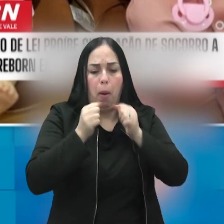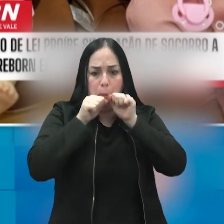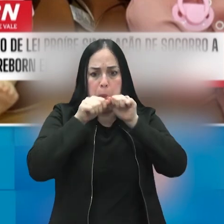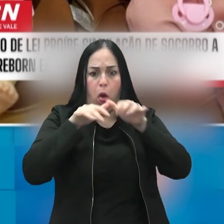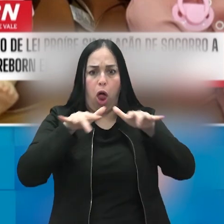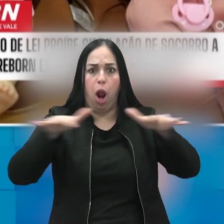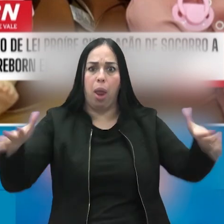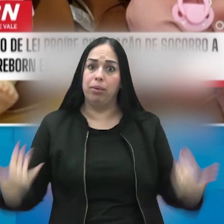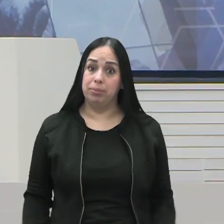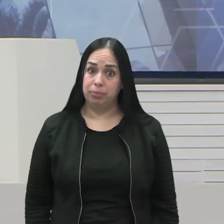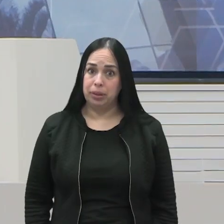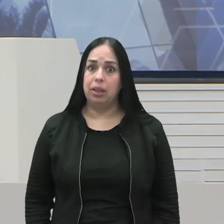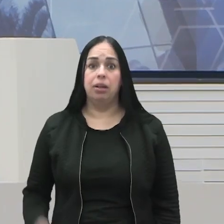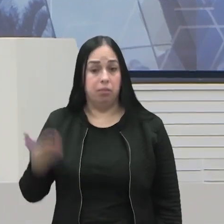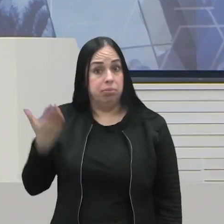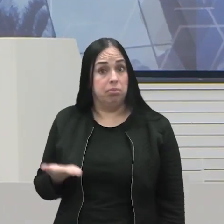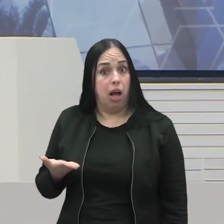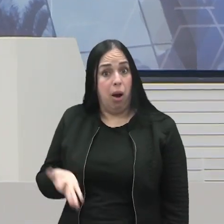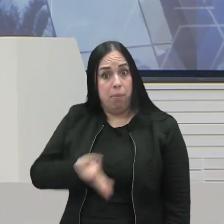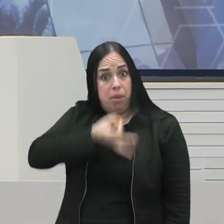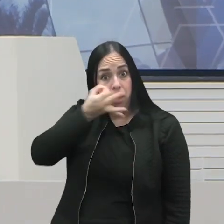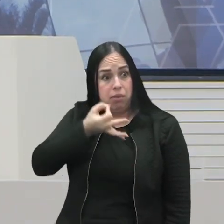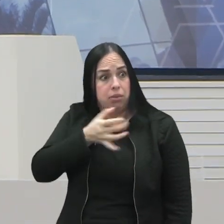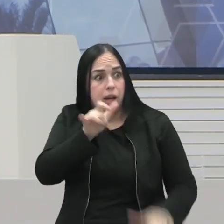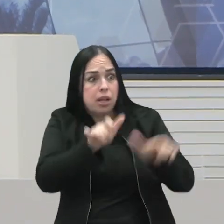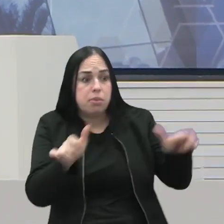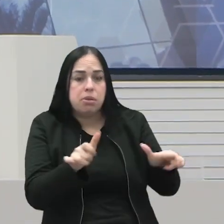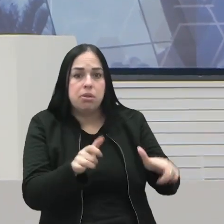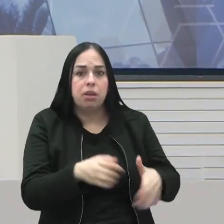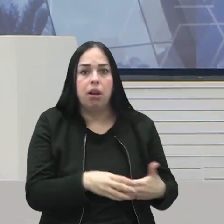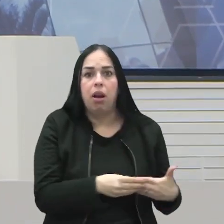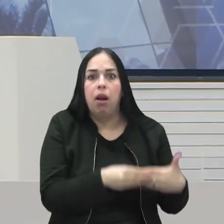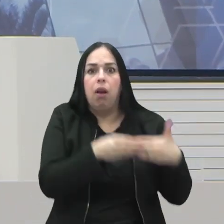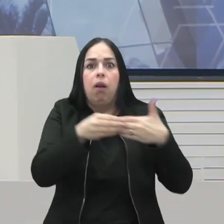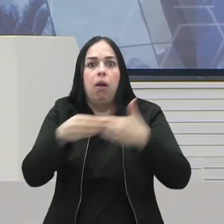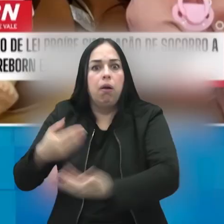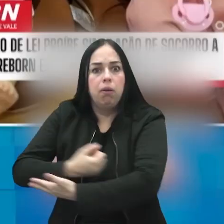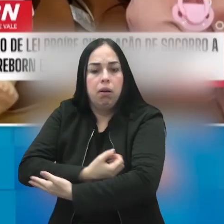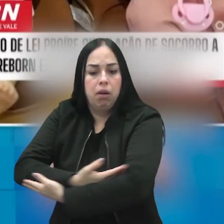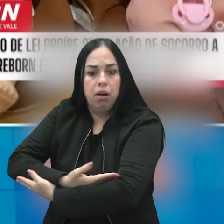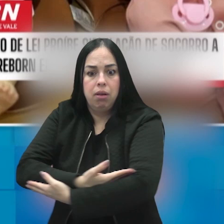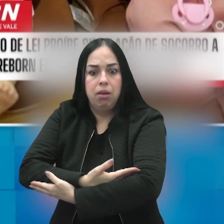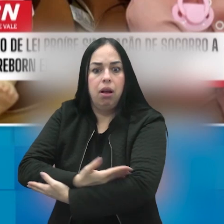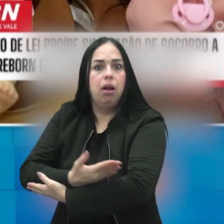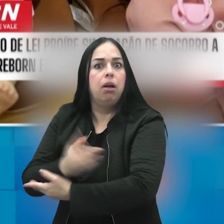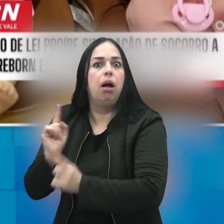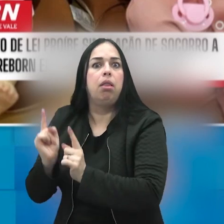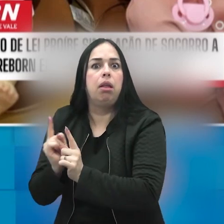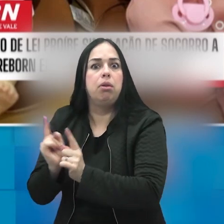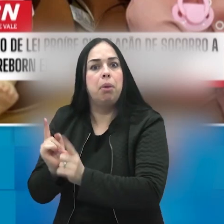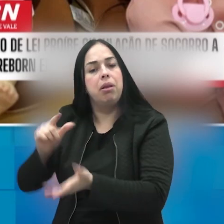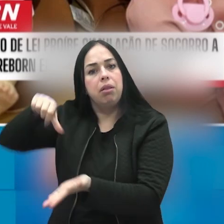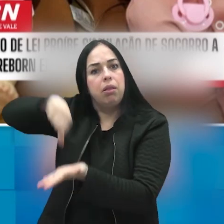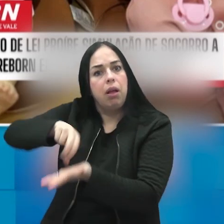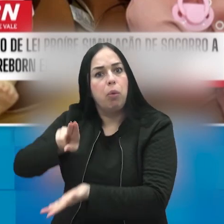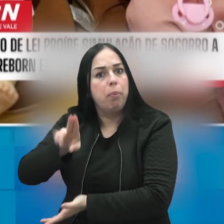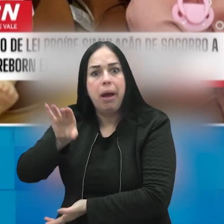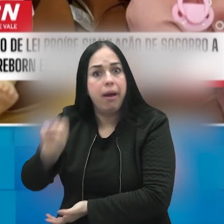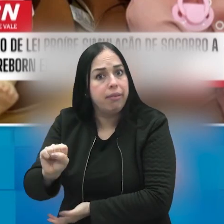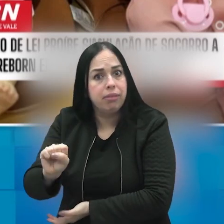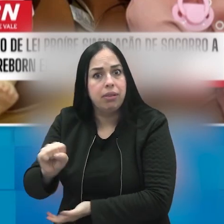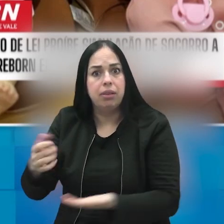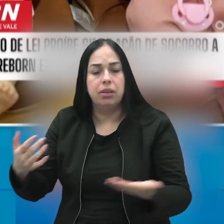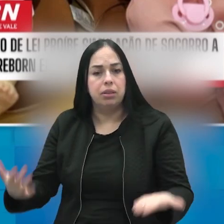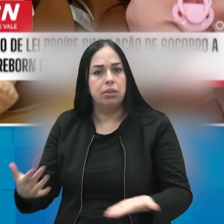também na sociedade. Segundo o parlamentar, pessoas estariam levando os bonecos para receber atendimento nas unidades